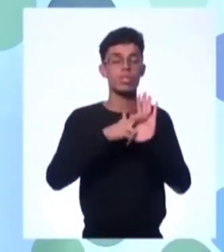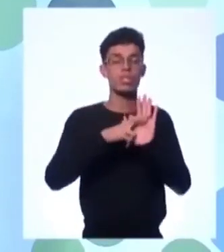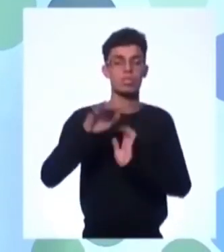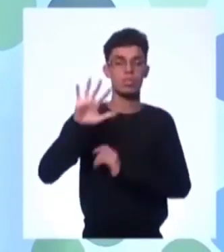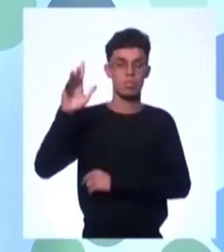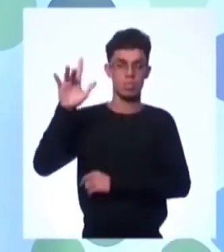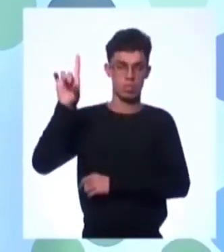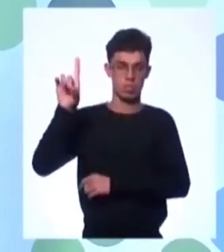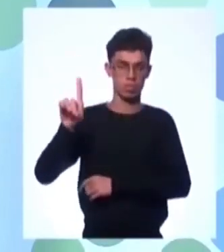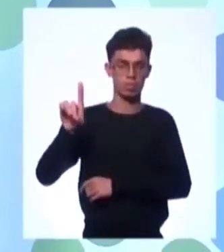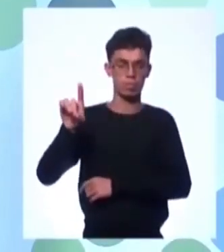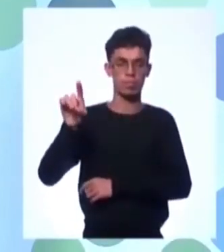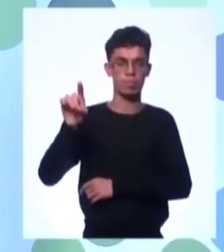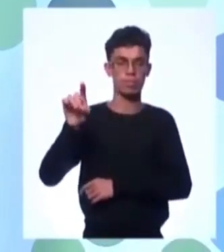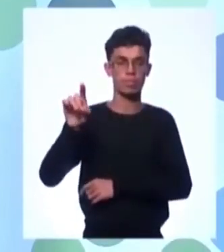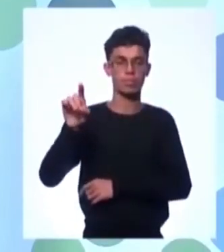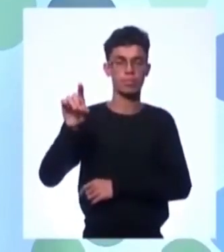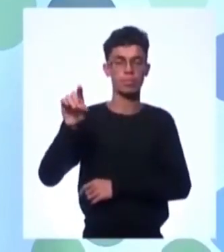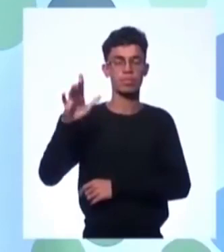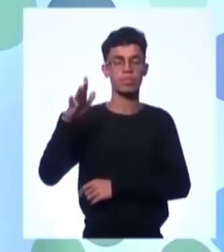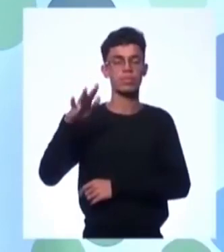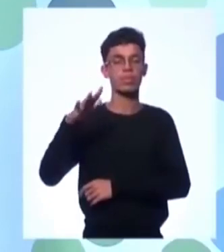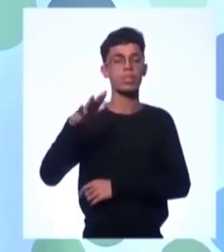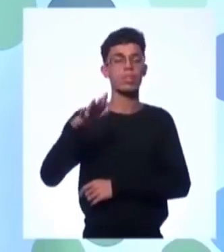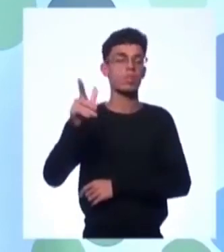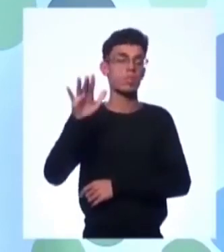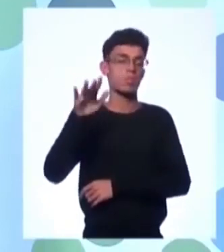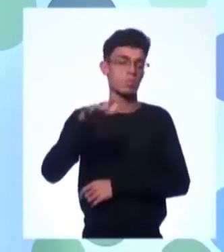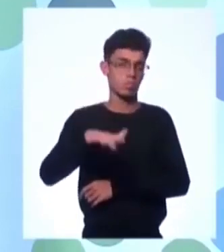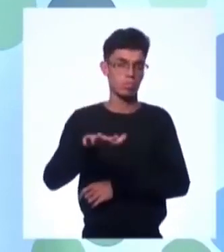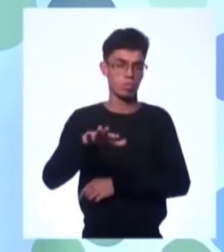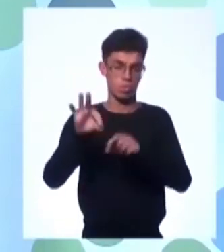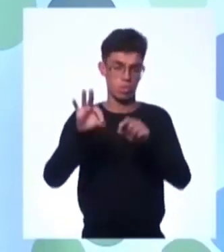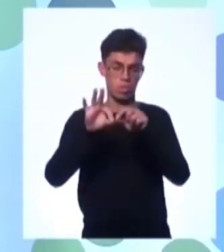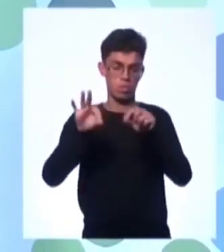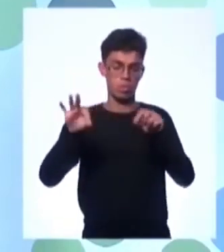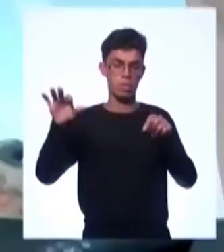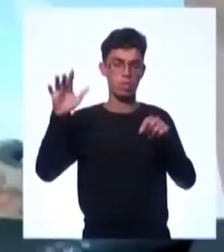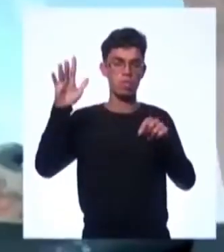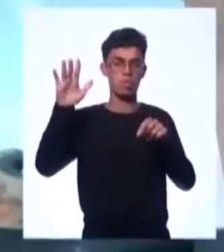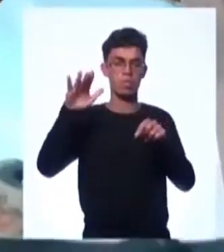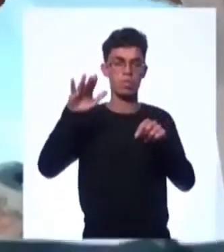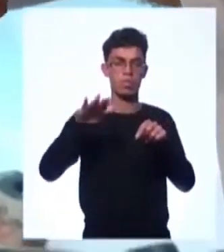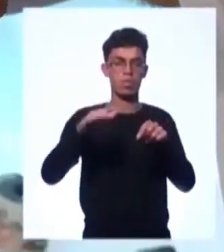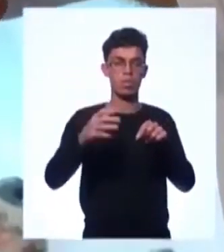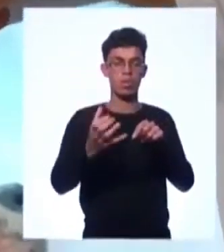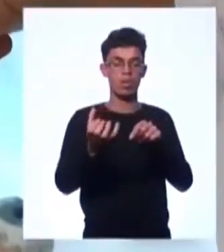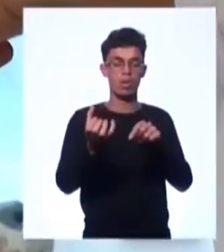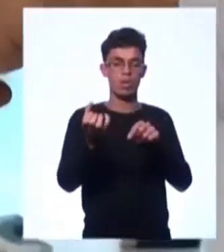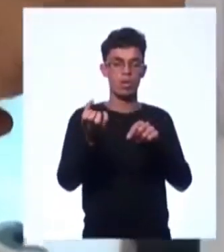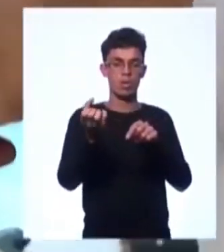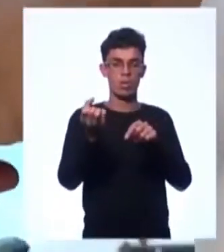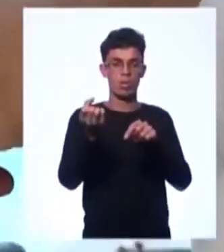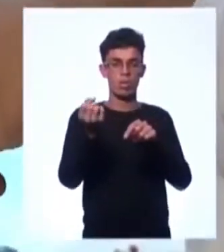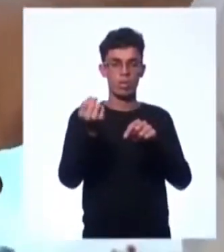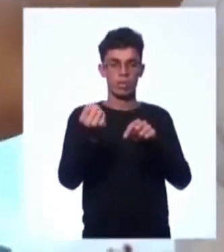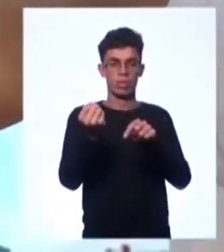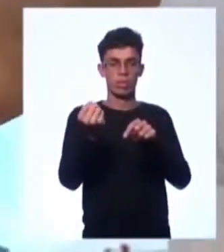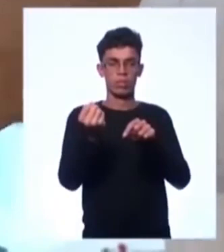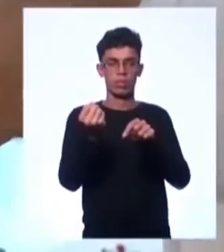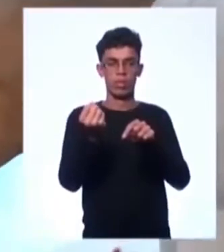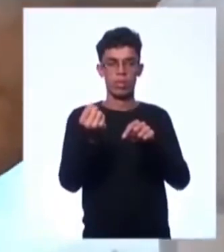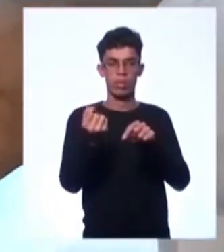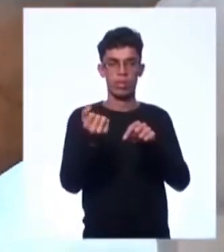Você vai colocar aí sua mão sobre o fio, e aí você vai fechar a mão sobre o